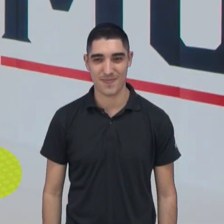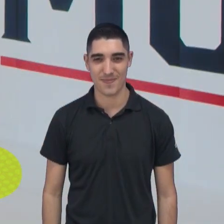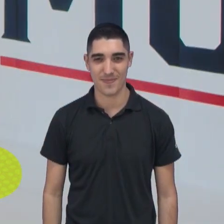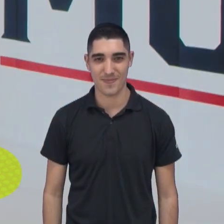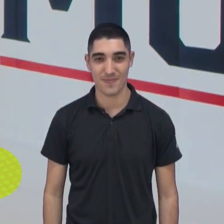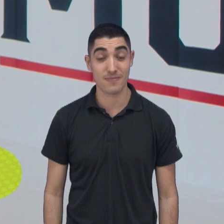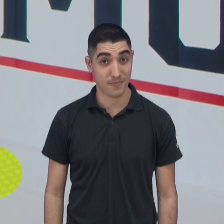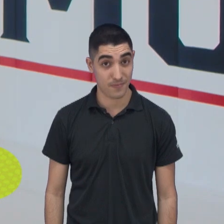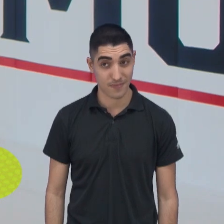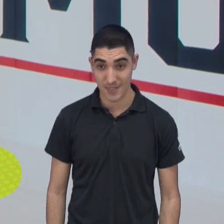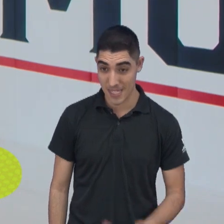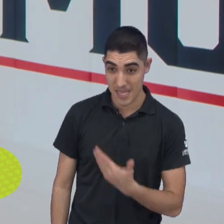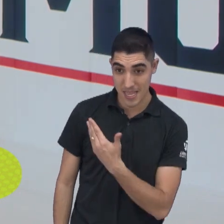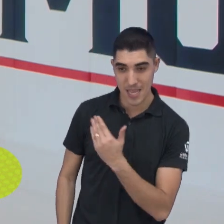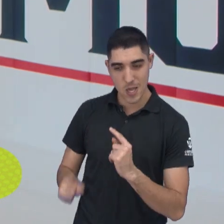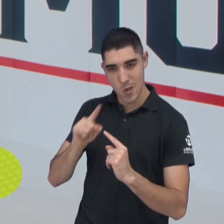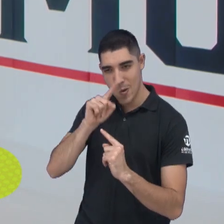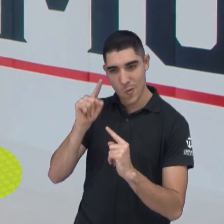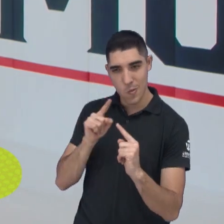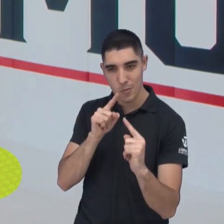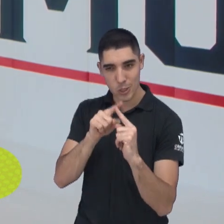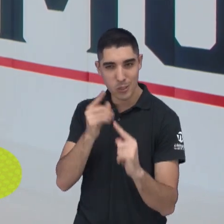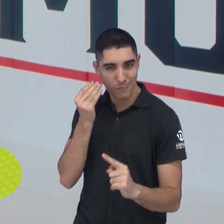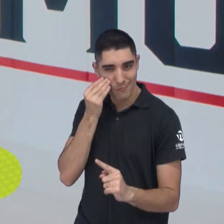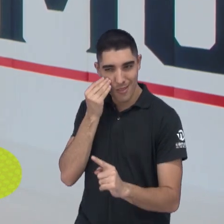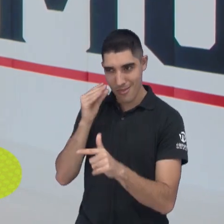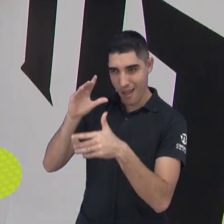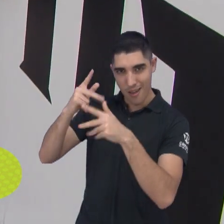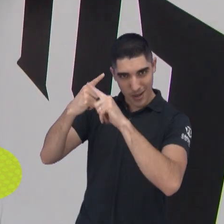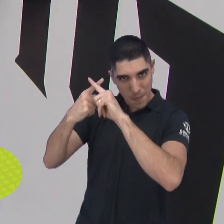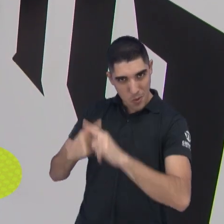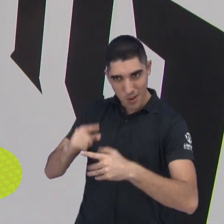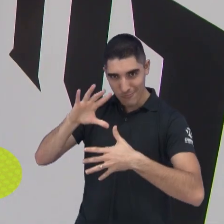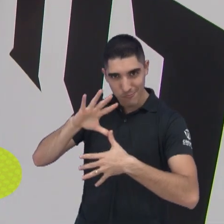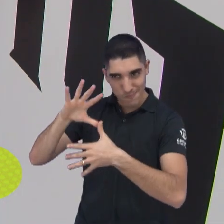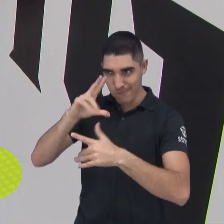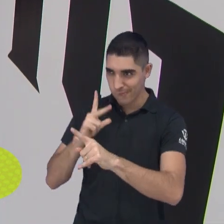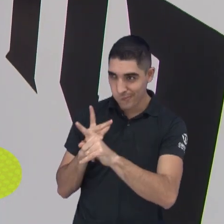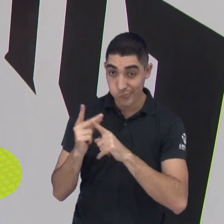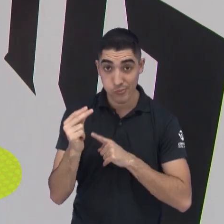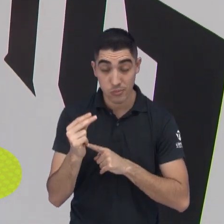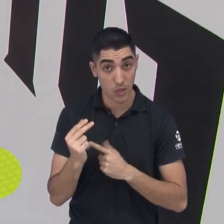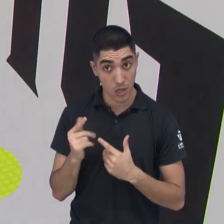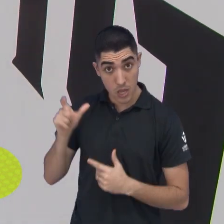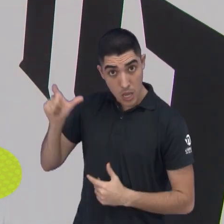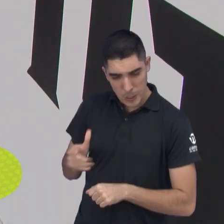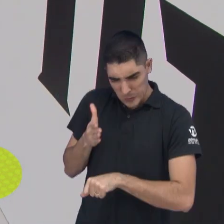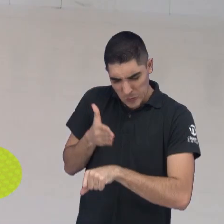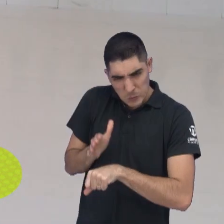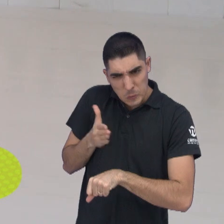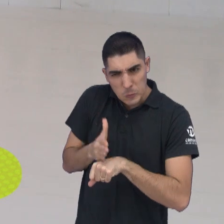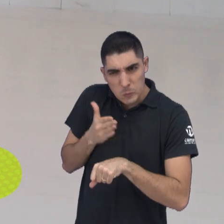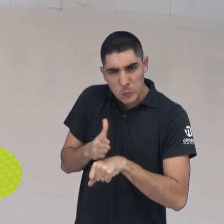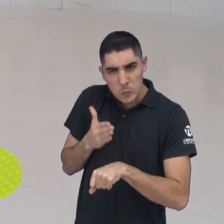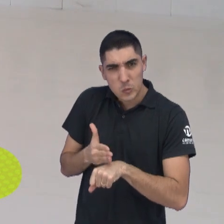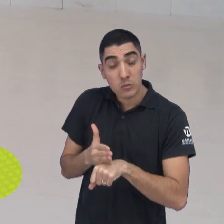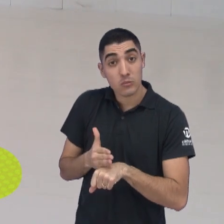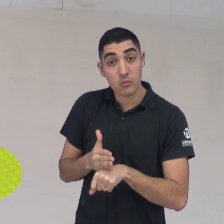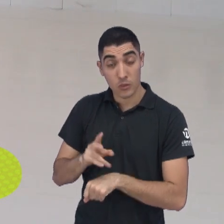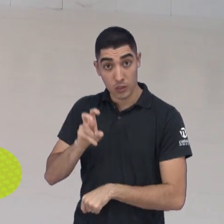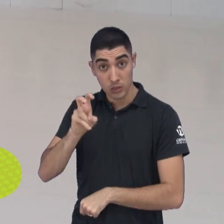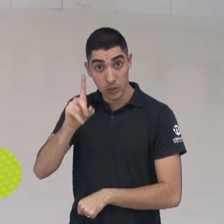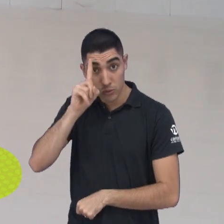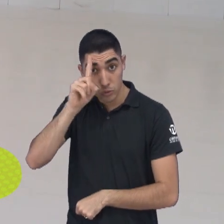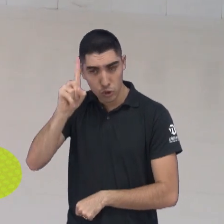E para o objetivo do Pan-Americano se concretizar, o jovem lutador treina pesado. São 5 dias